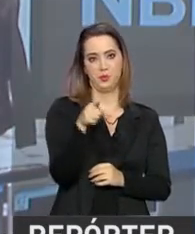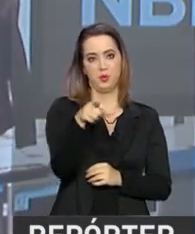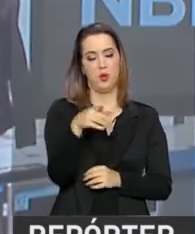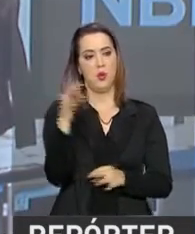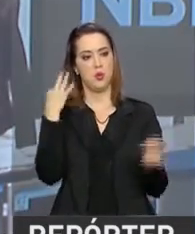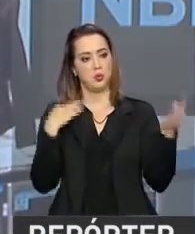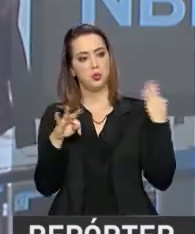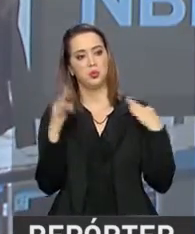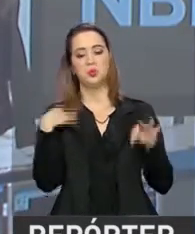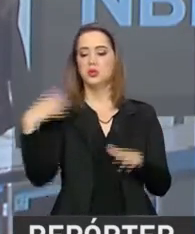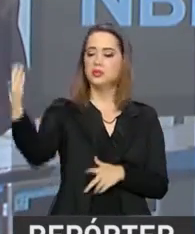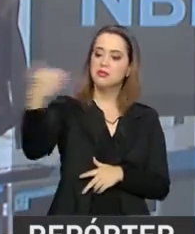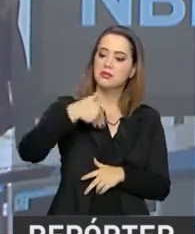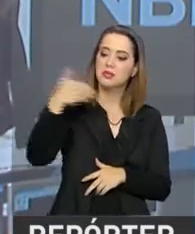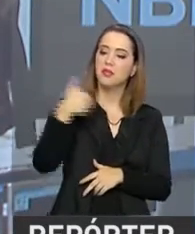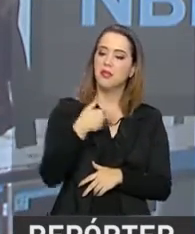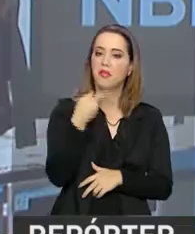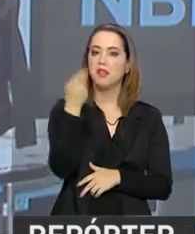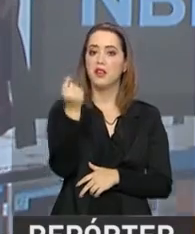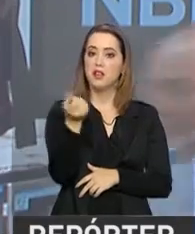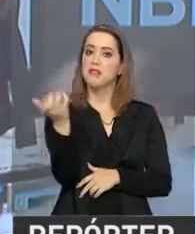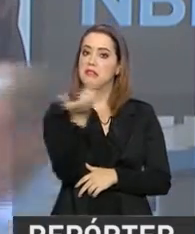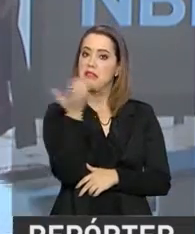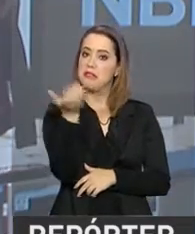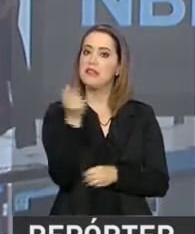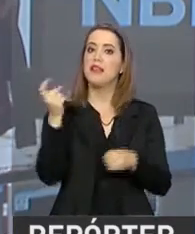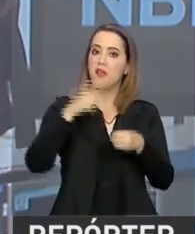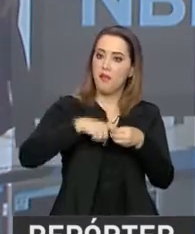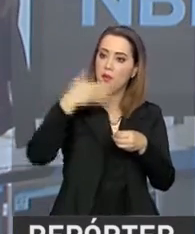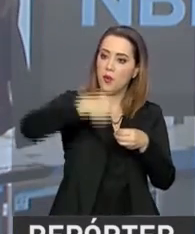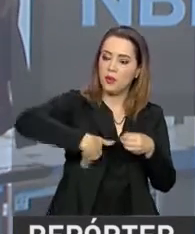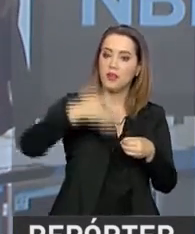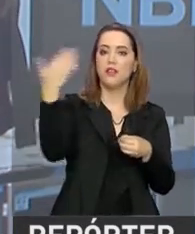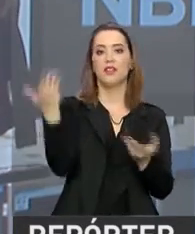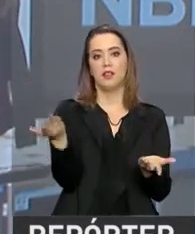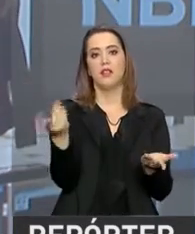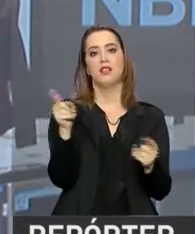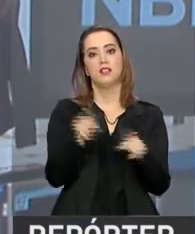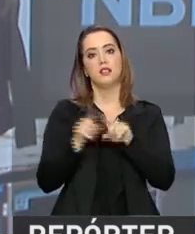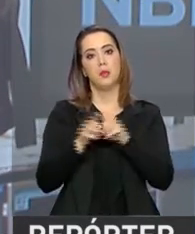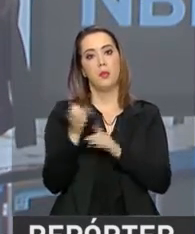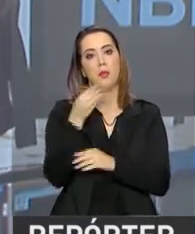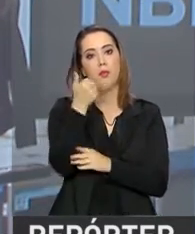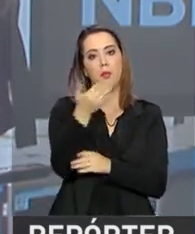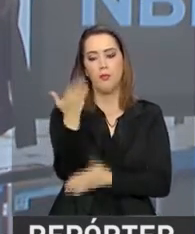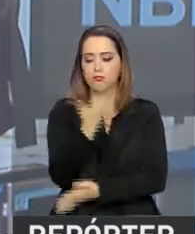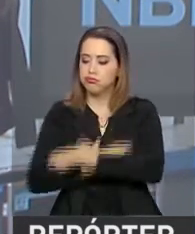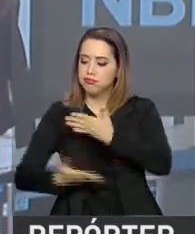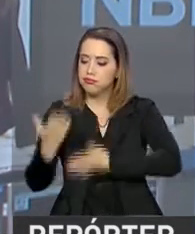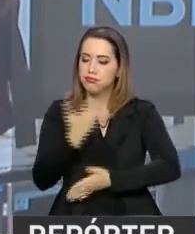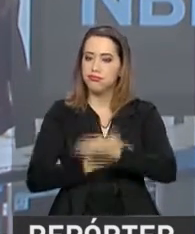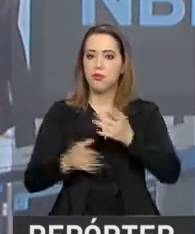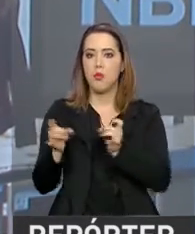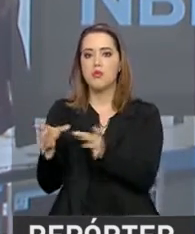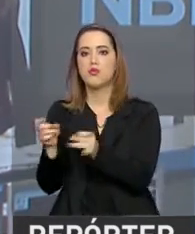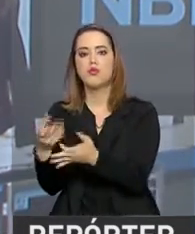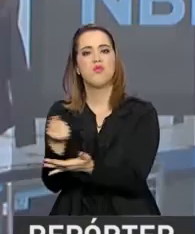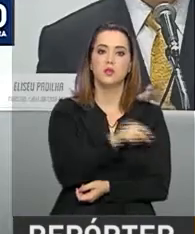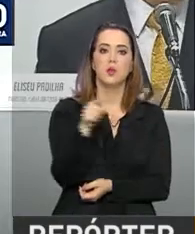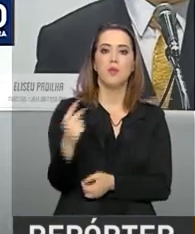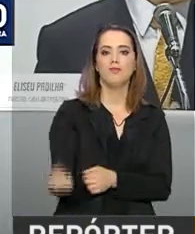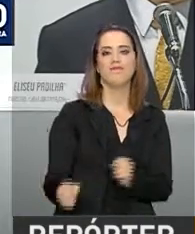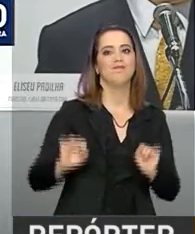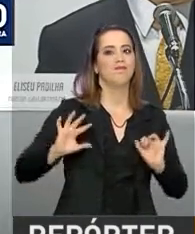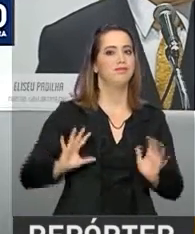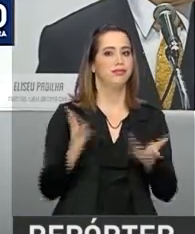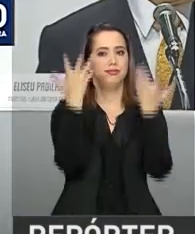competições afirmaram que querem voltar. Uma ótima oportunidade também para aumentar as relações comerciais com o Brasil.